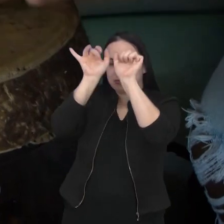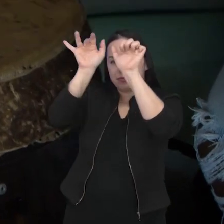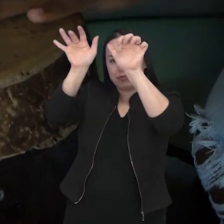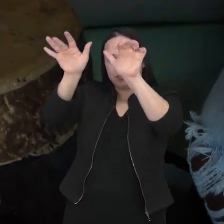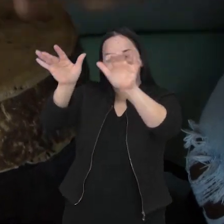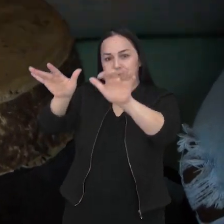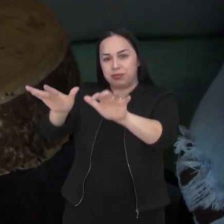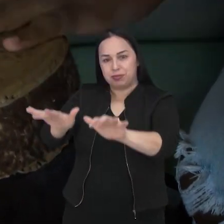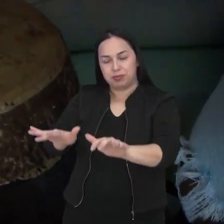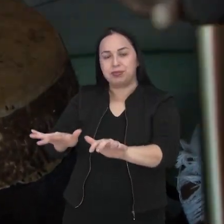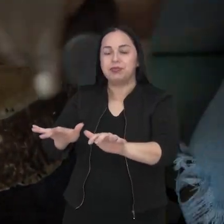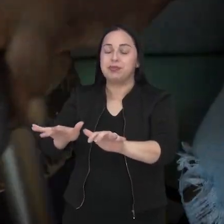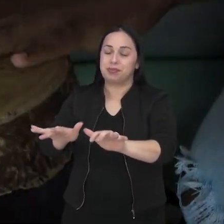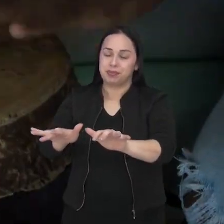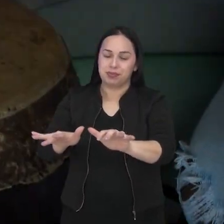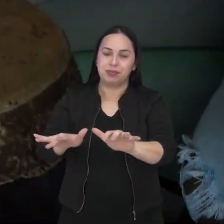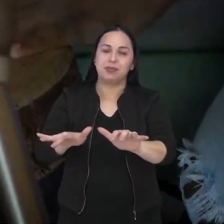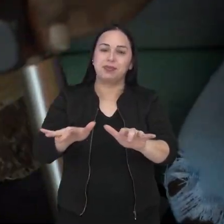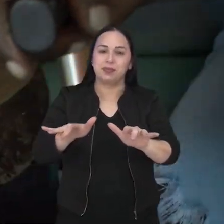banhou.